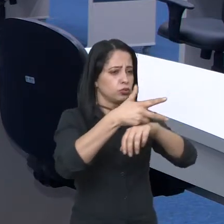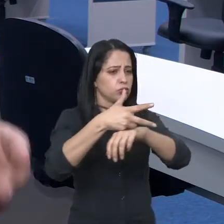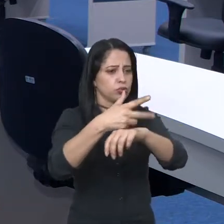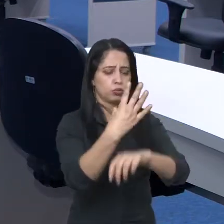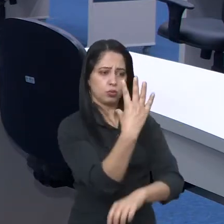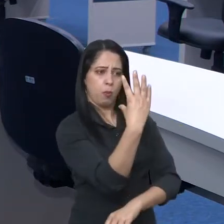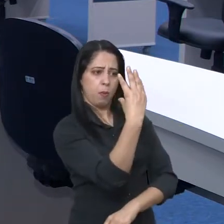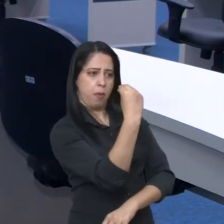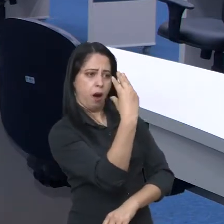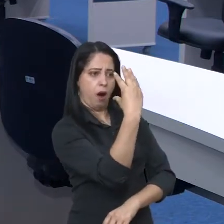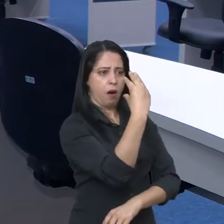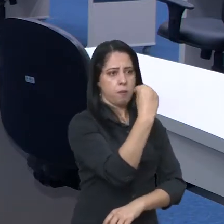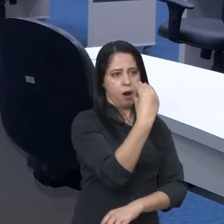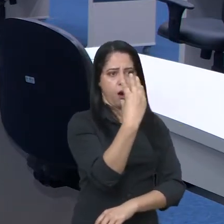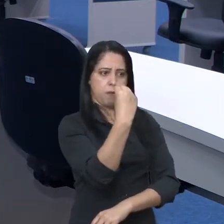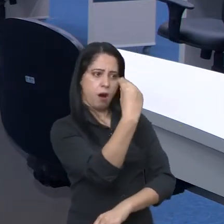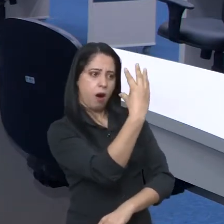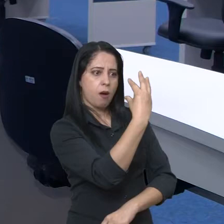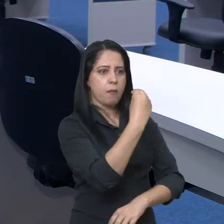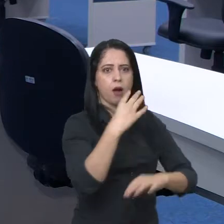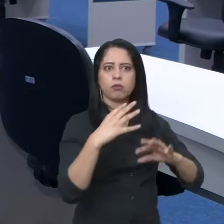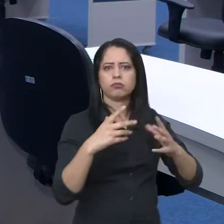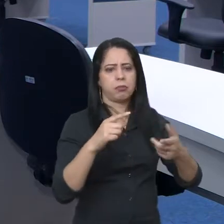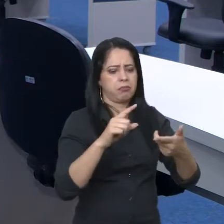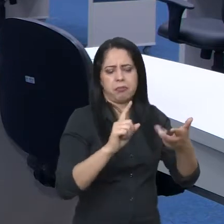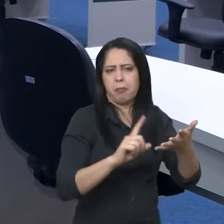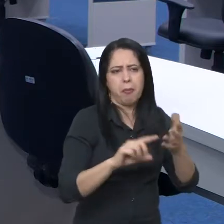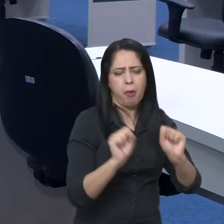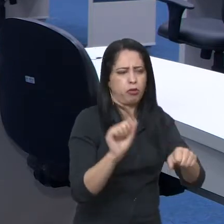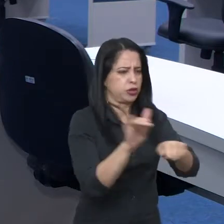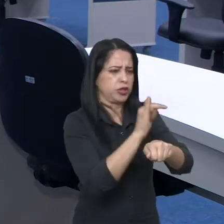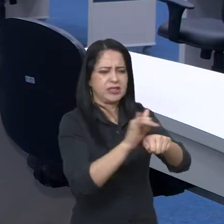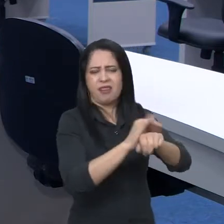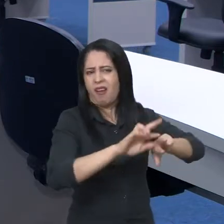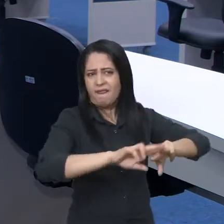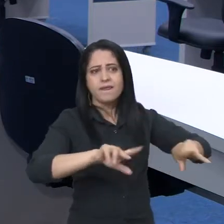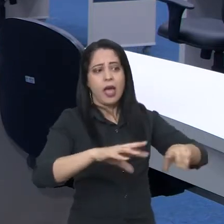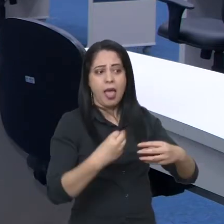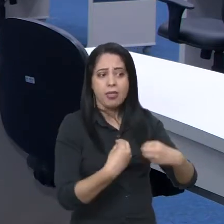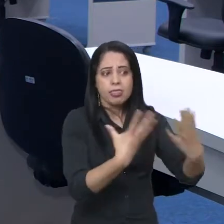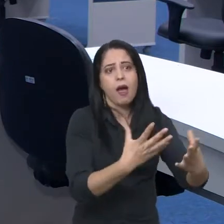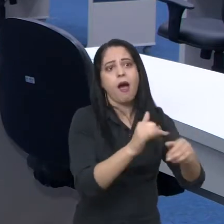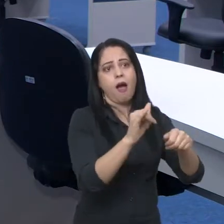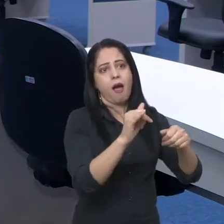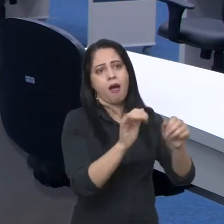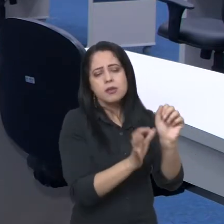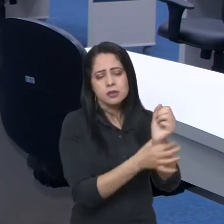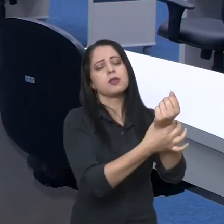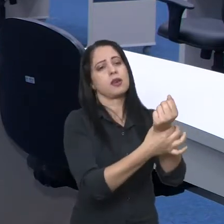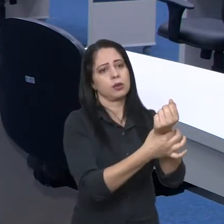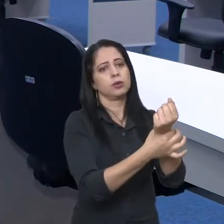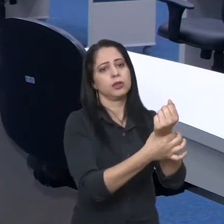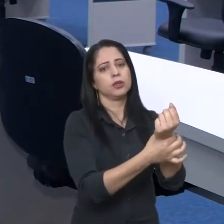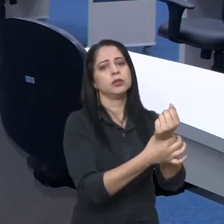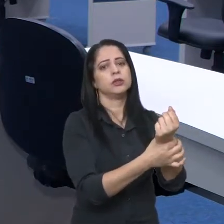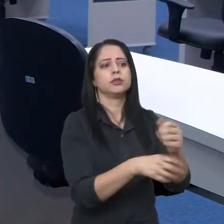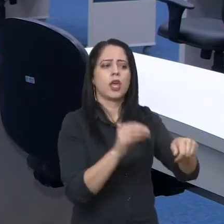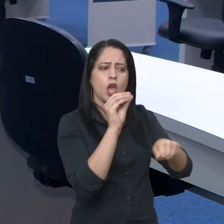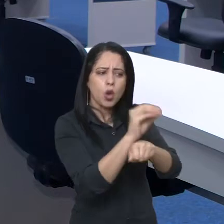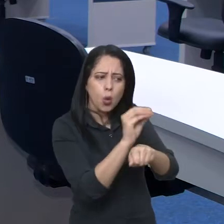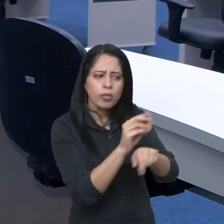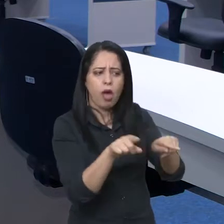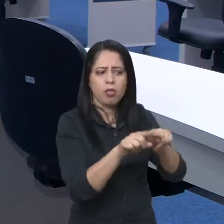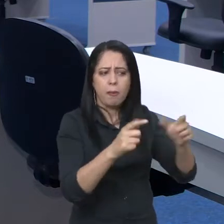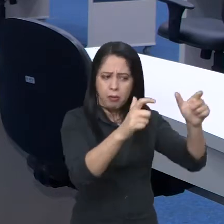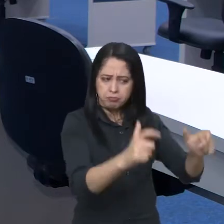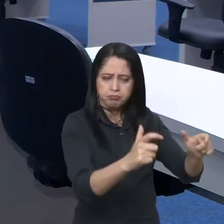com reconhecimento facial, de movimentação, em vários locais que vai dar essa segurança para a nossa criança e